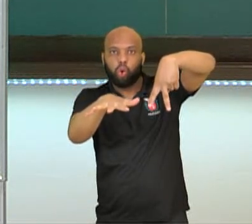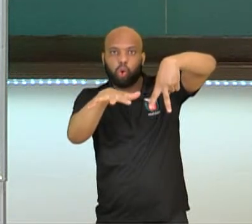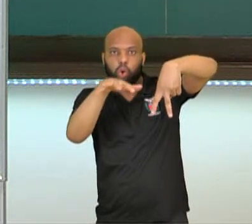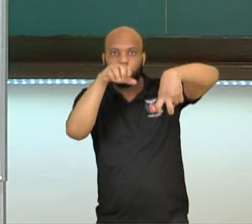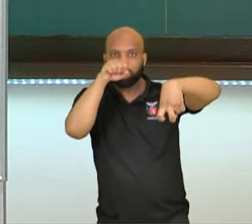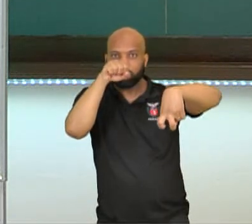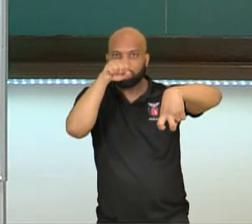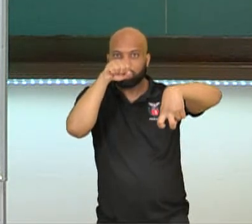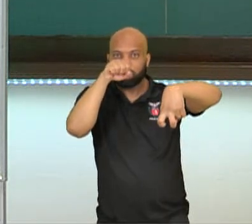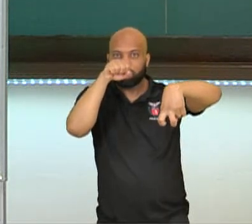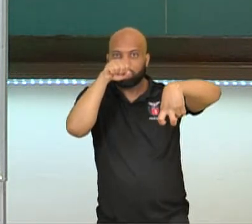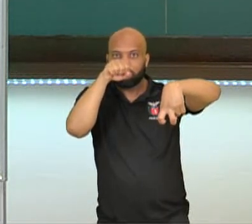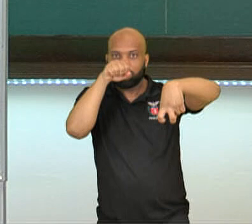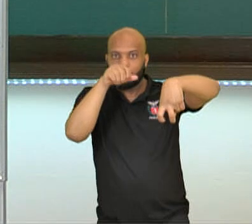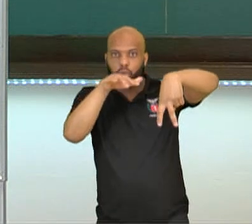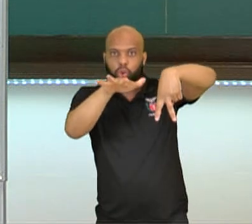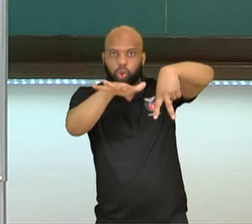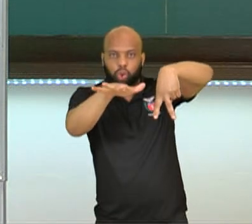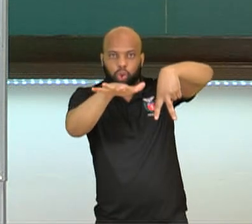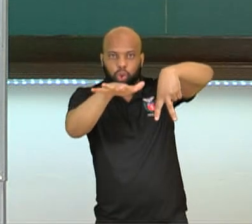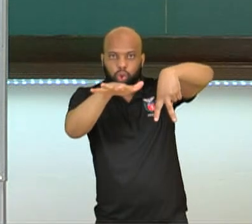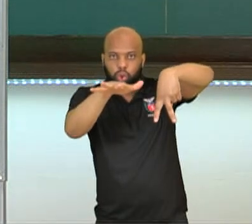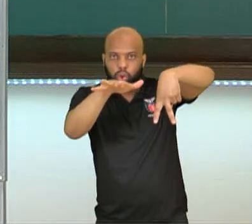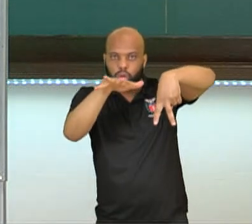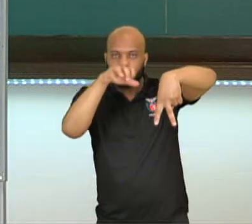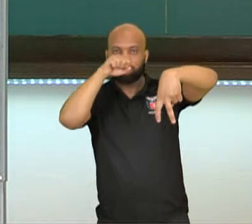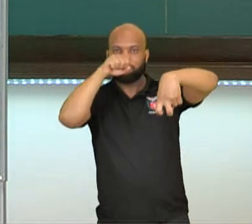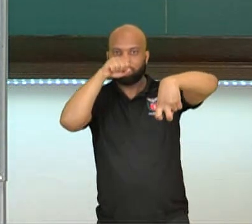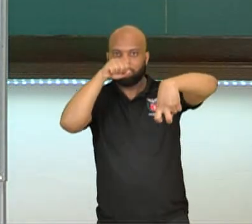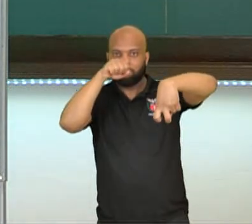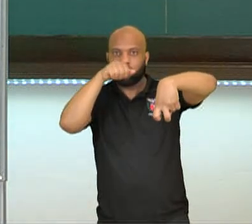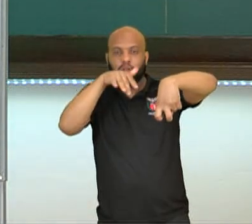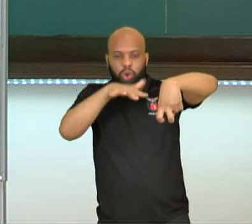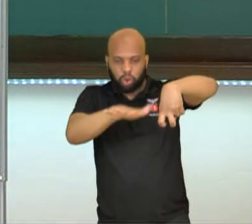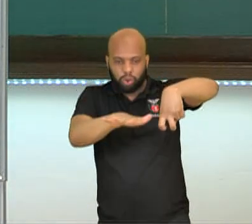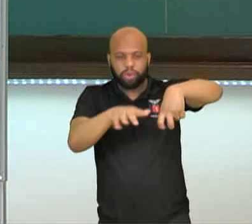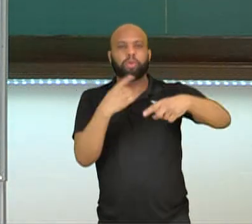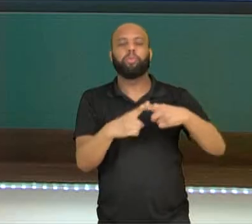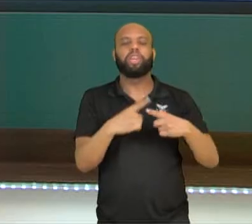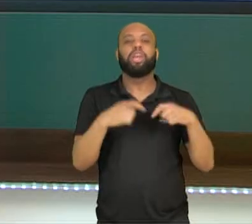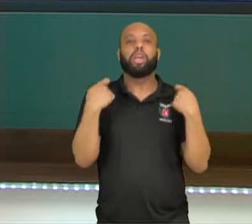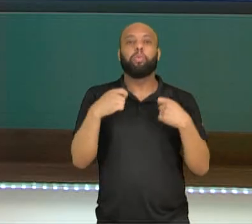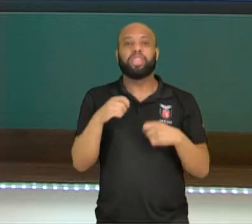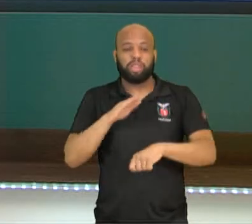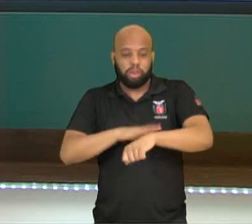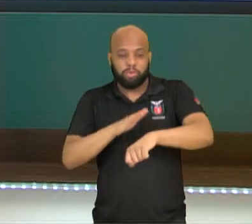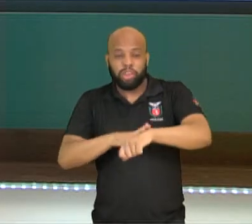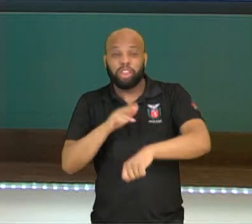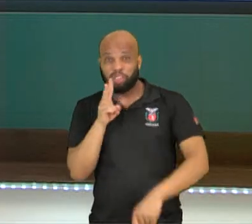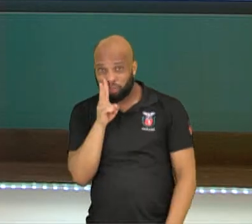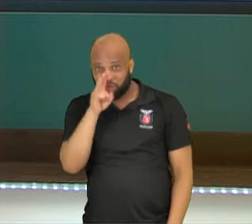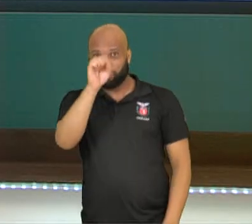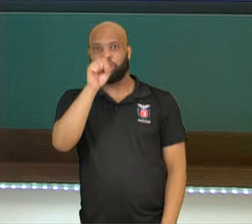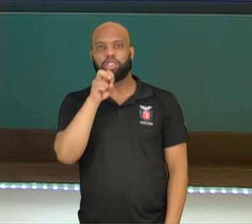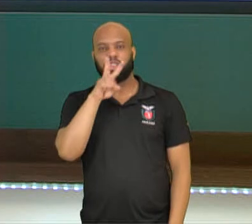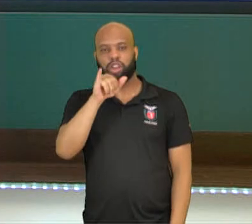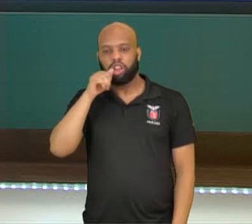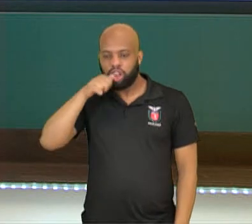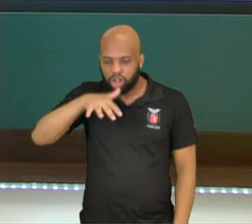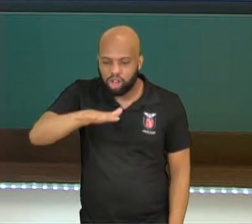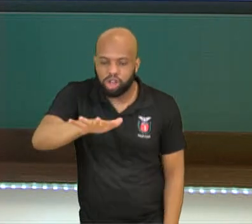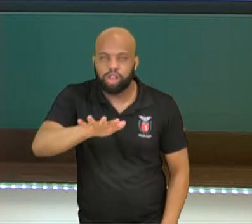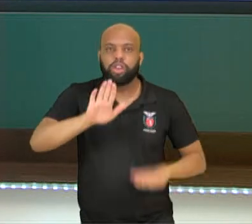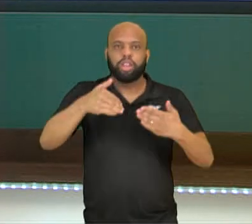expirando no movimento de subida, que é quando eu vou realizar o movimento de força. E é nisso que esse exercício de respiração de